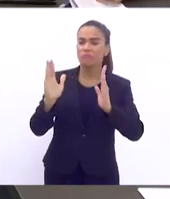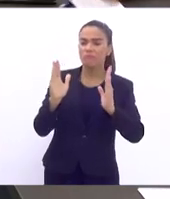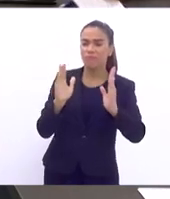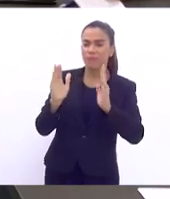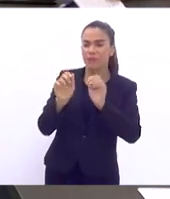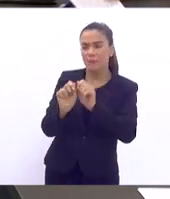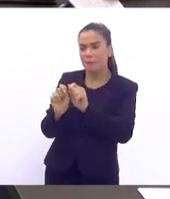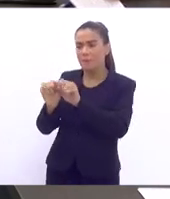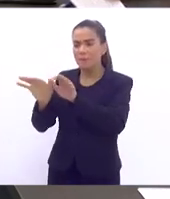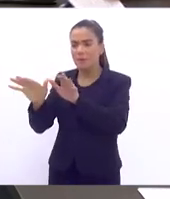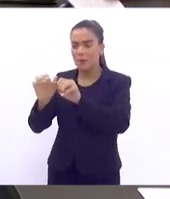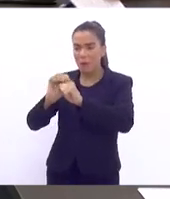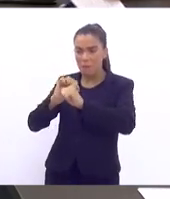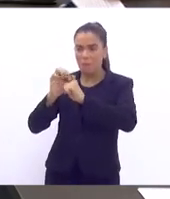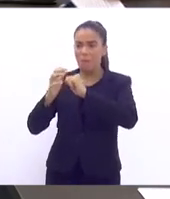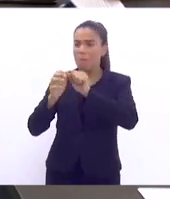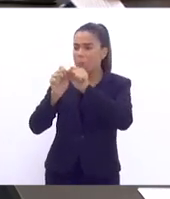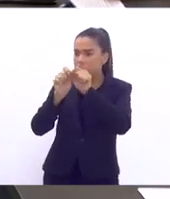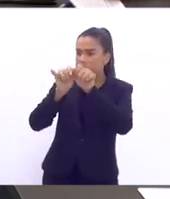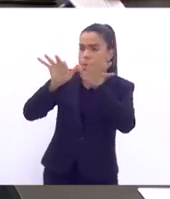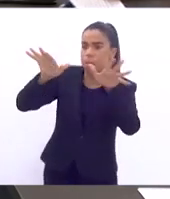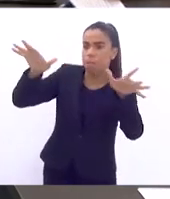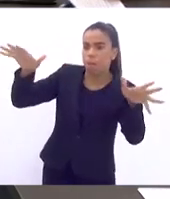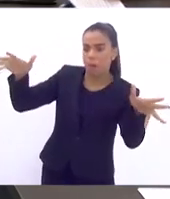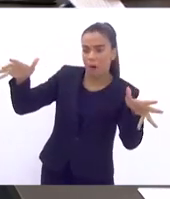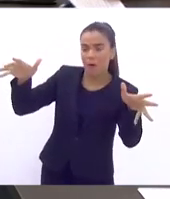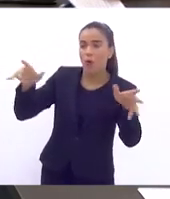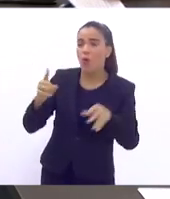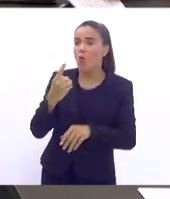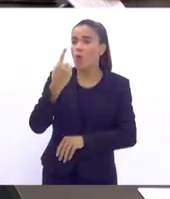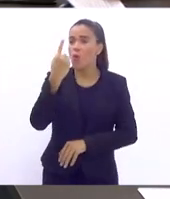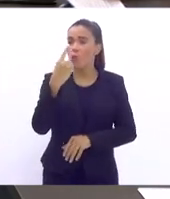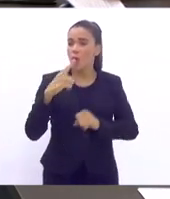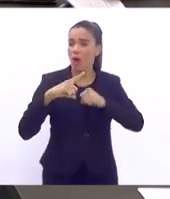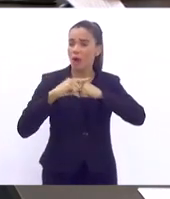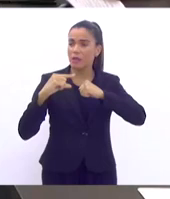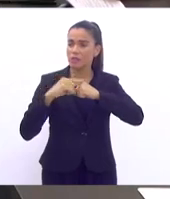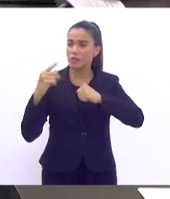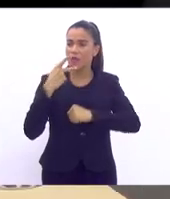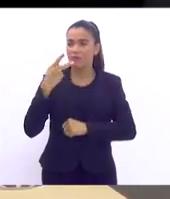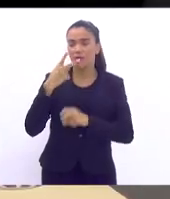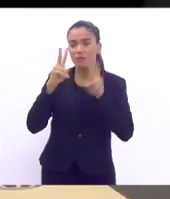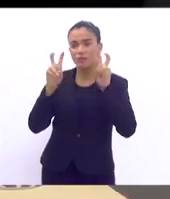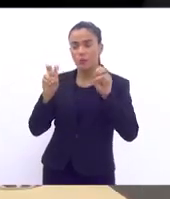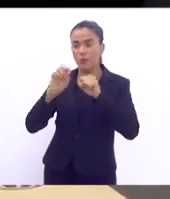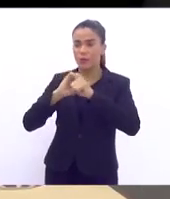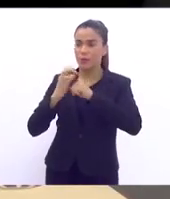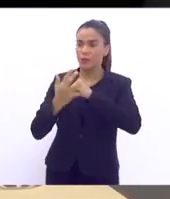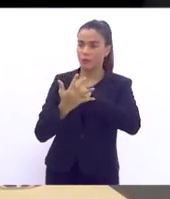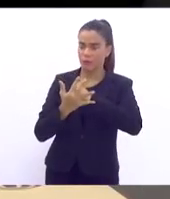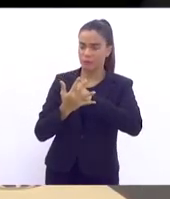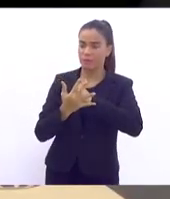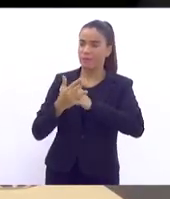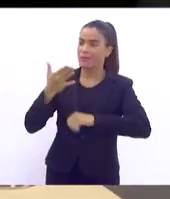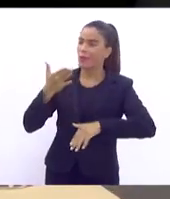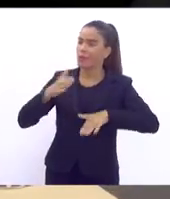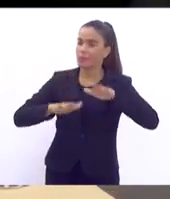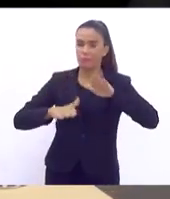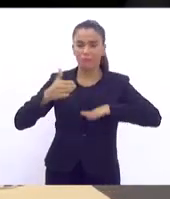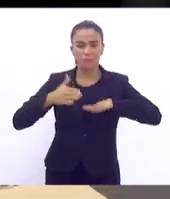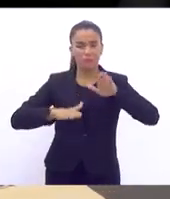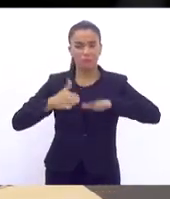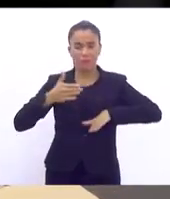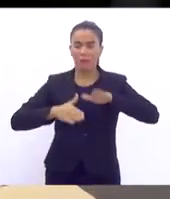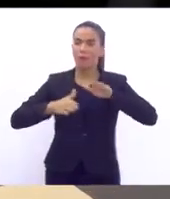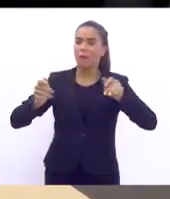endemia pandemia e só em um único artigo que ele faz menção ao covid então talvez também possa